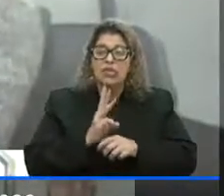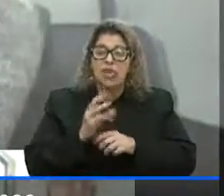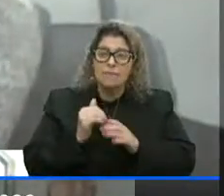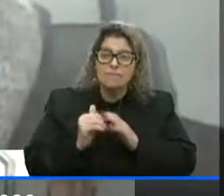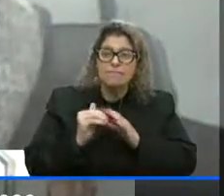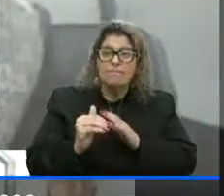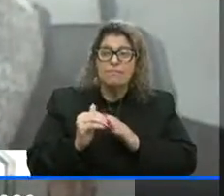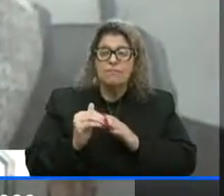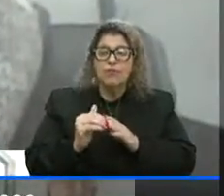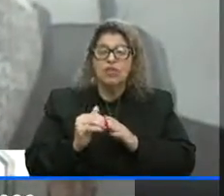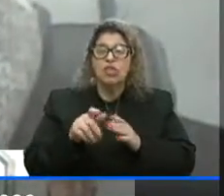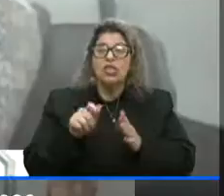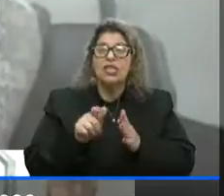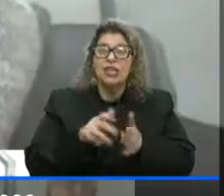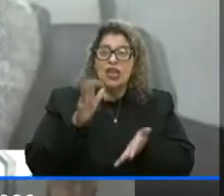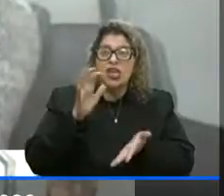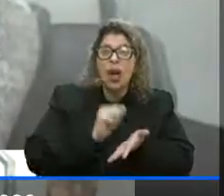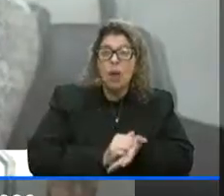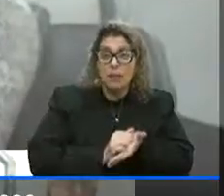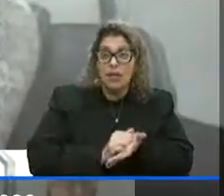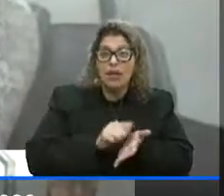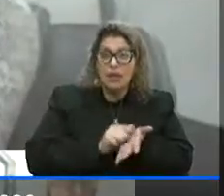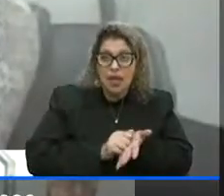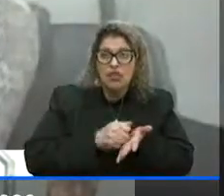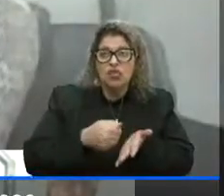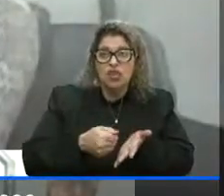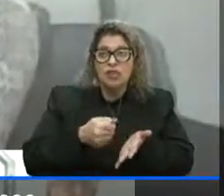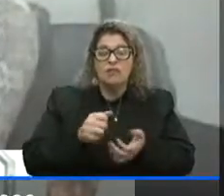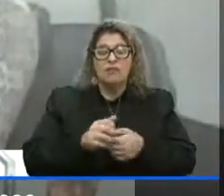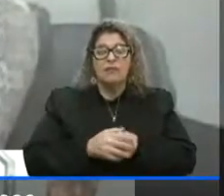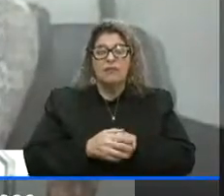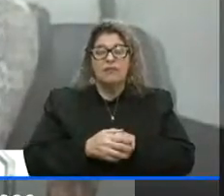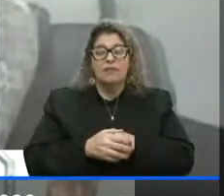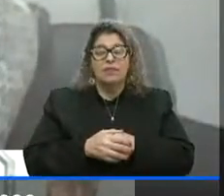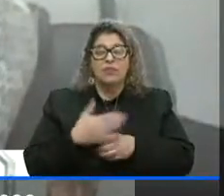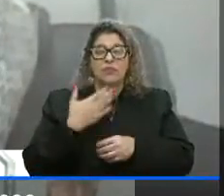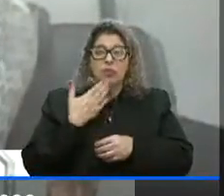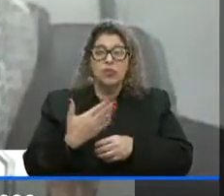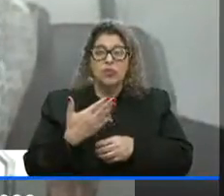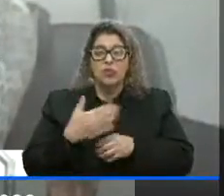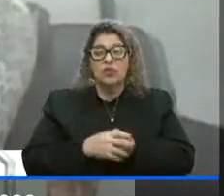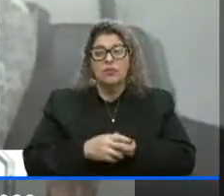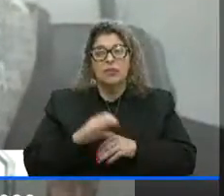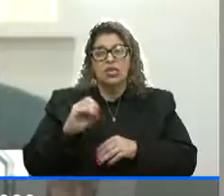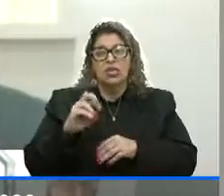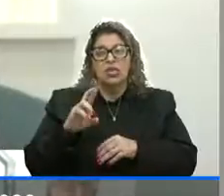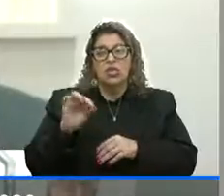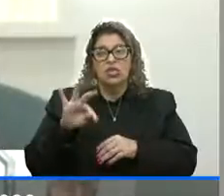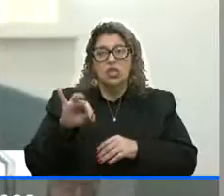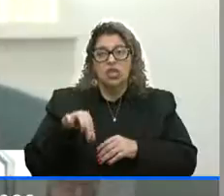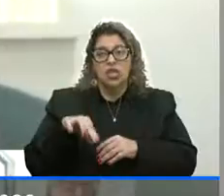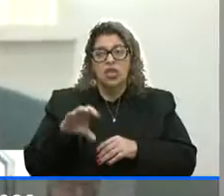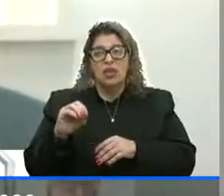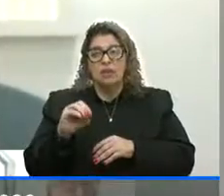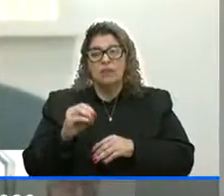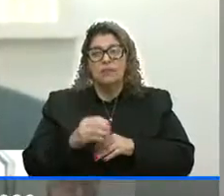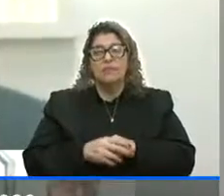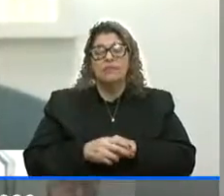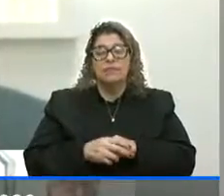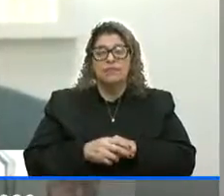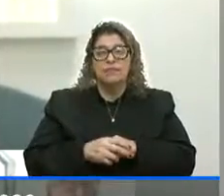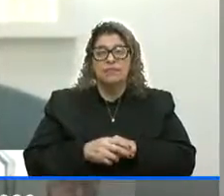tentar congelar a agenda. Tá, eu vou providenciar agora. O Cristiano, que está nos acompanhando, já vai providenciar e vai mandar para